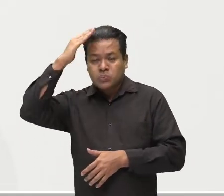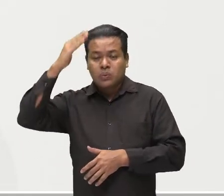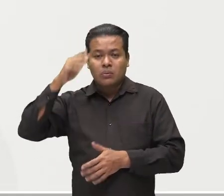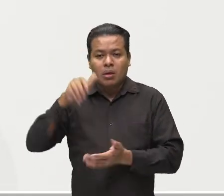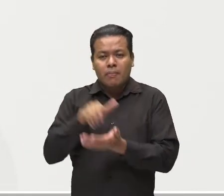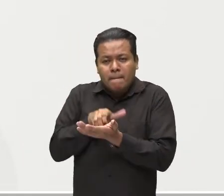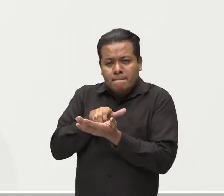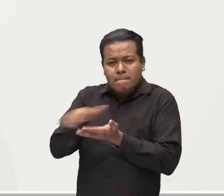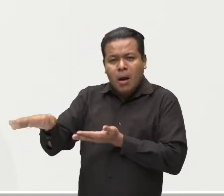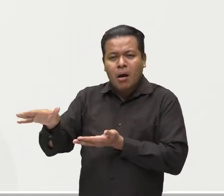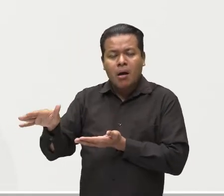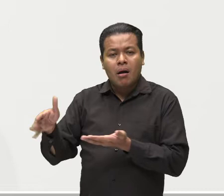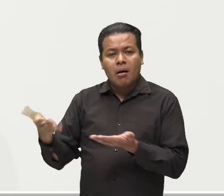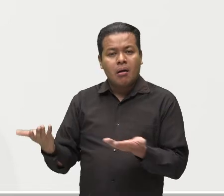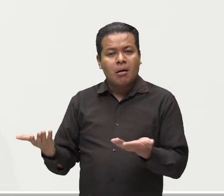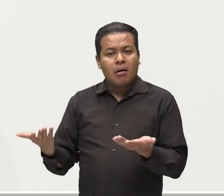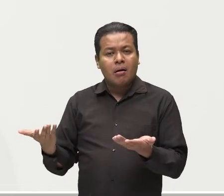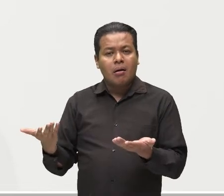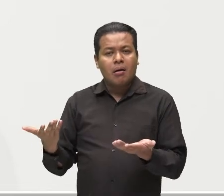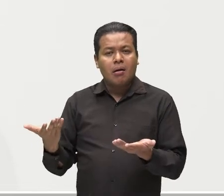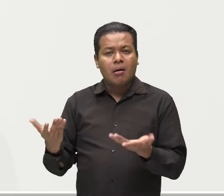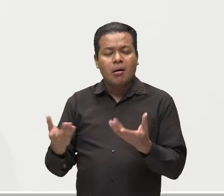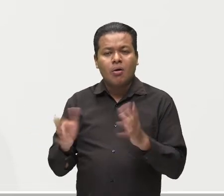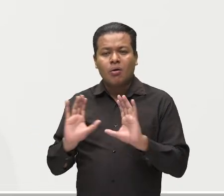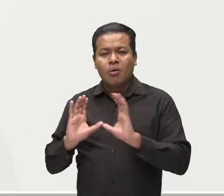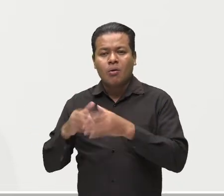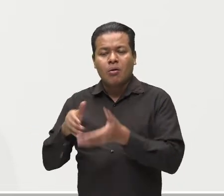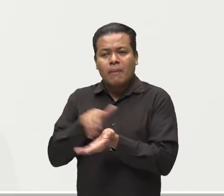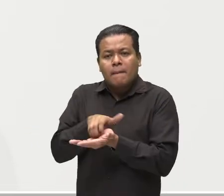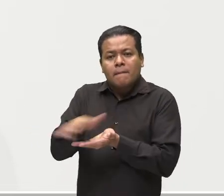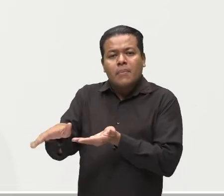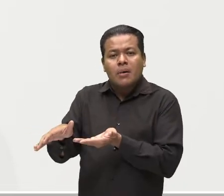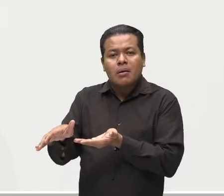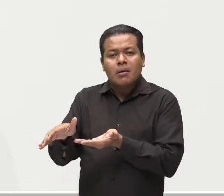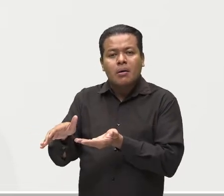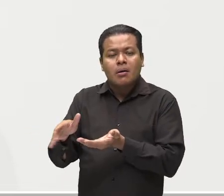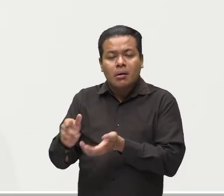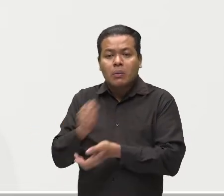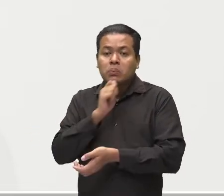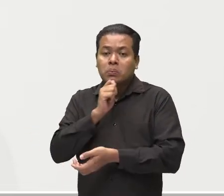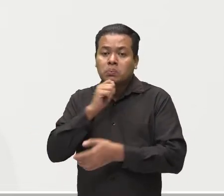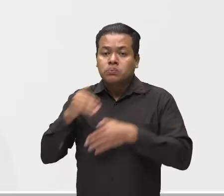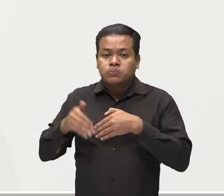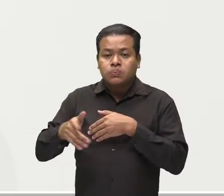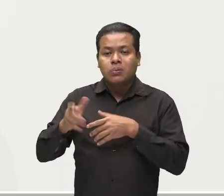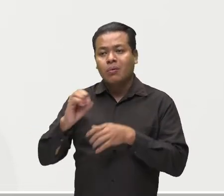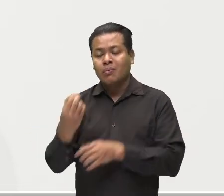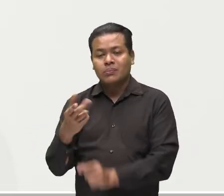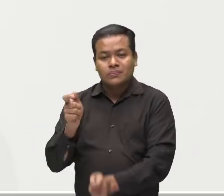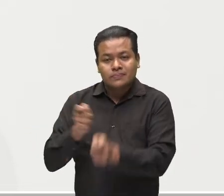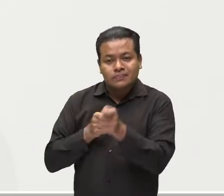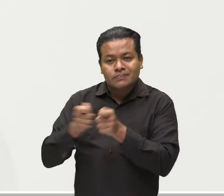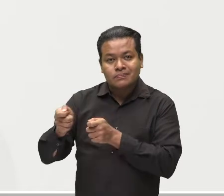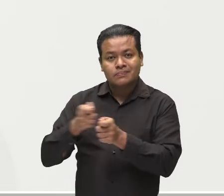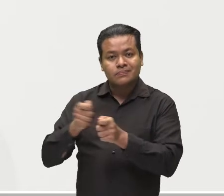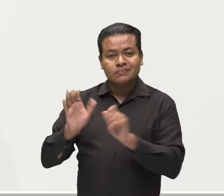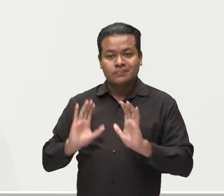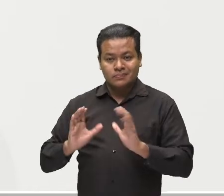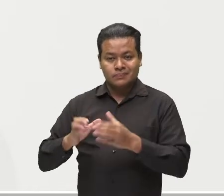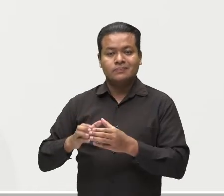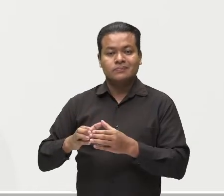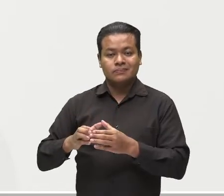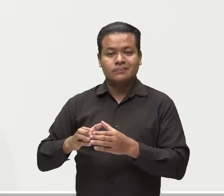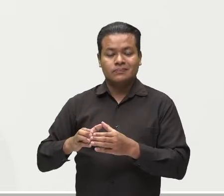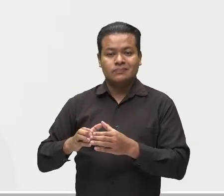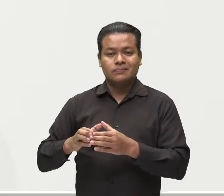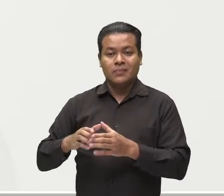de suas terras, né? Várias comunidades tiveram que sair ou estão sendo muito controladas pelas comunidades ali de